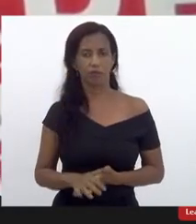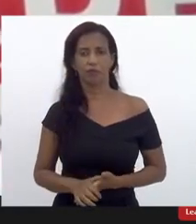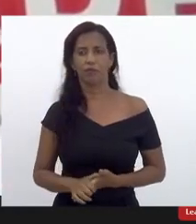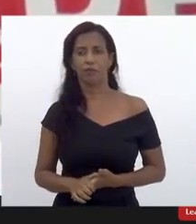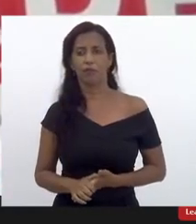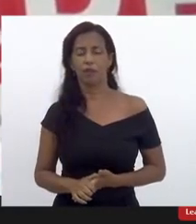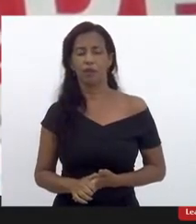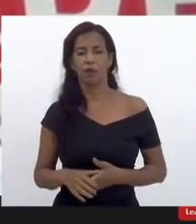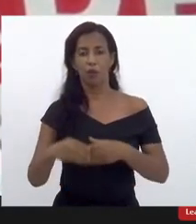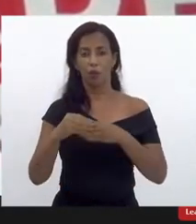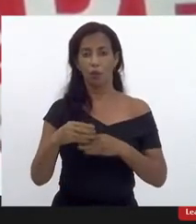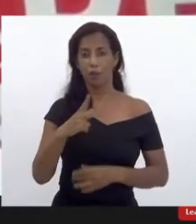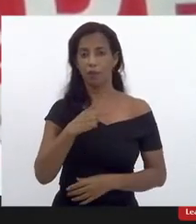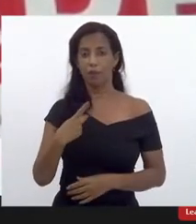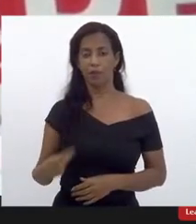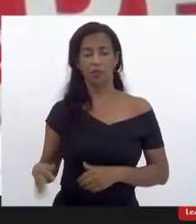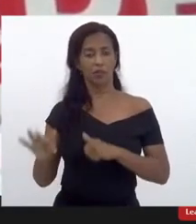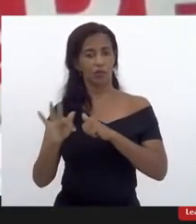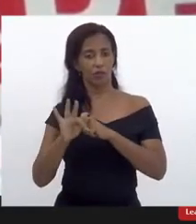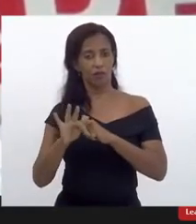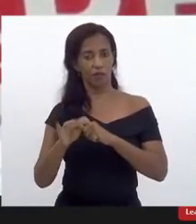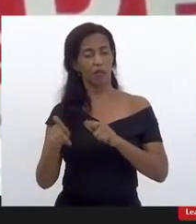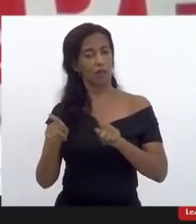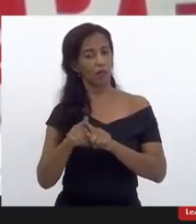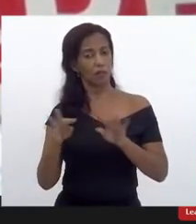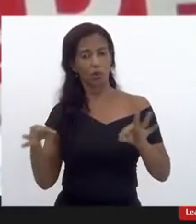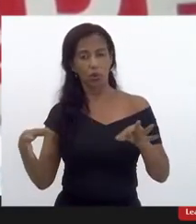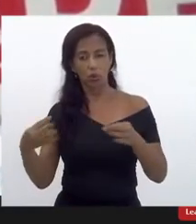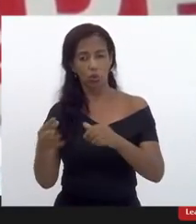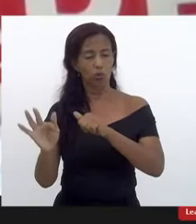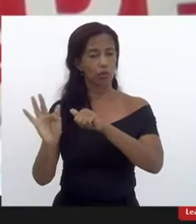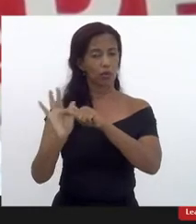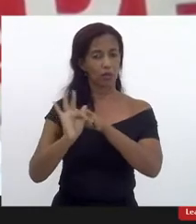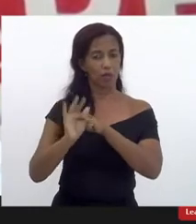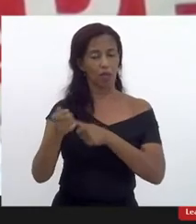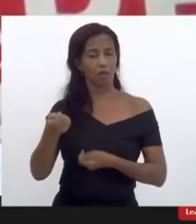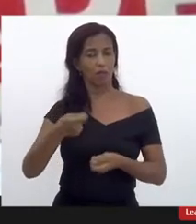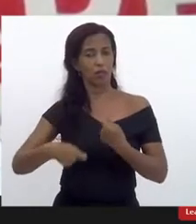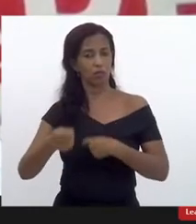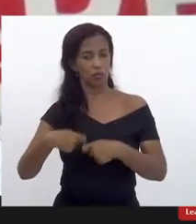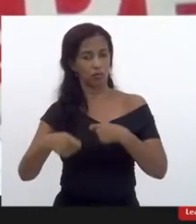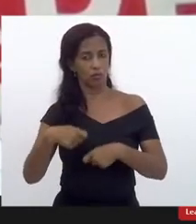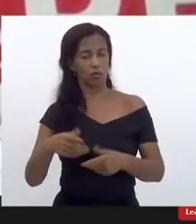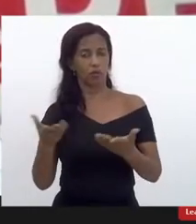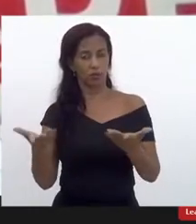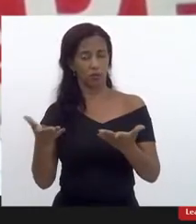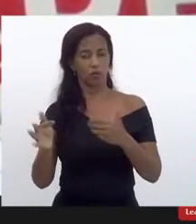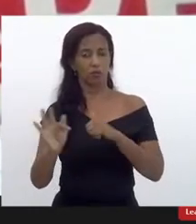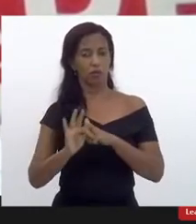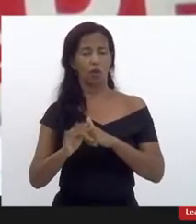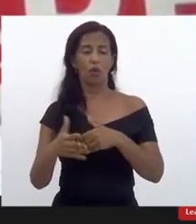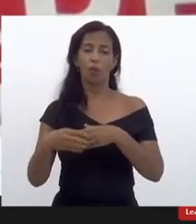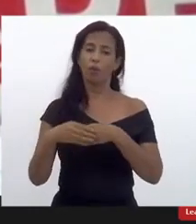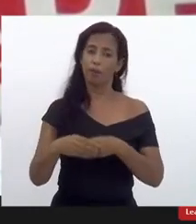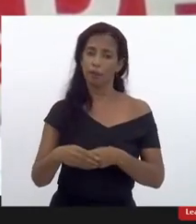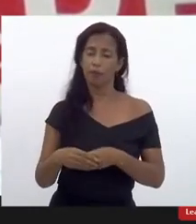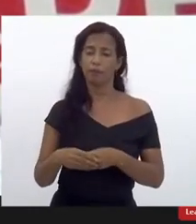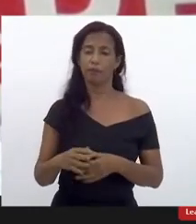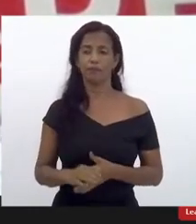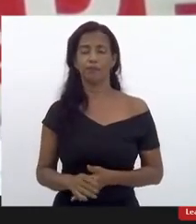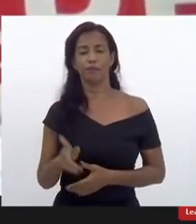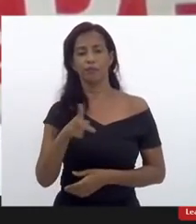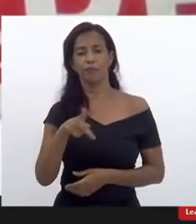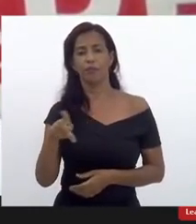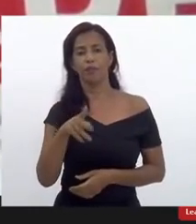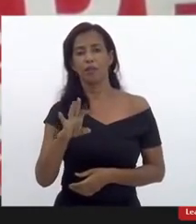Cumprimentar o presidente da FATEC e, por extensão, todo o quadro técnico da administração da Fundação. Cumprimentar a